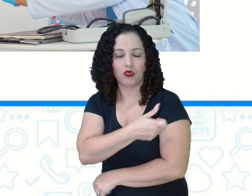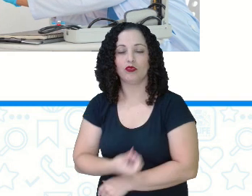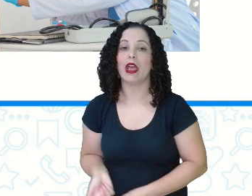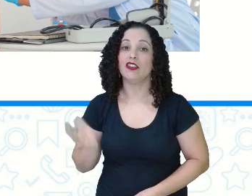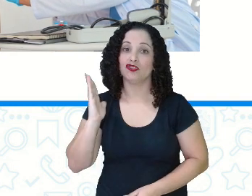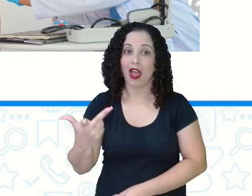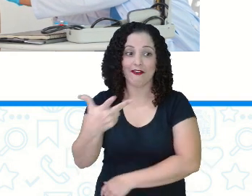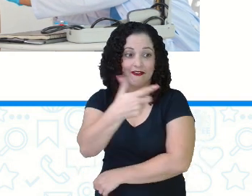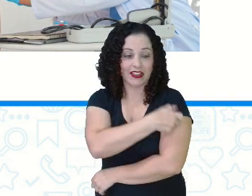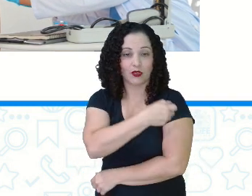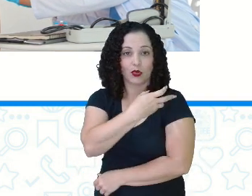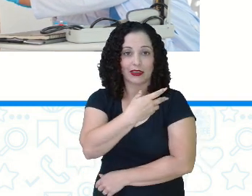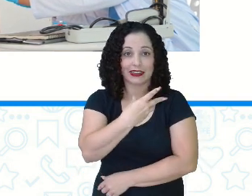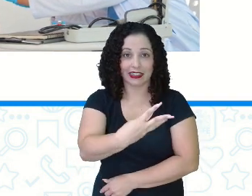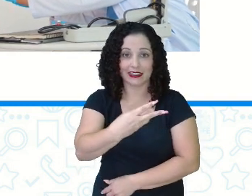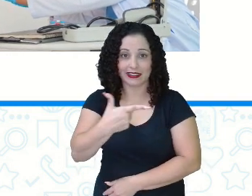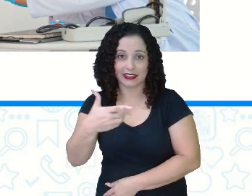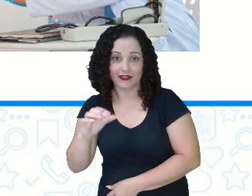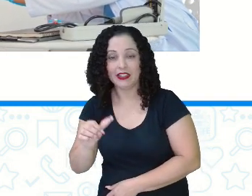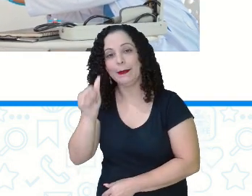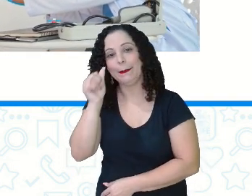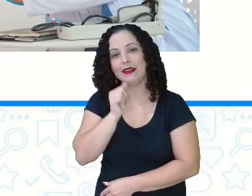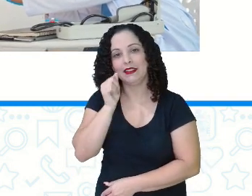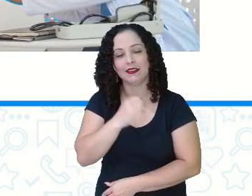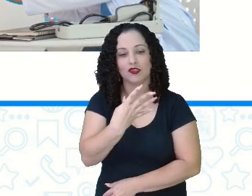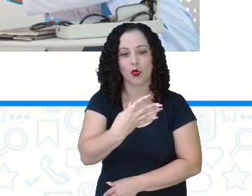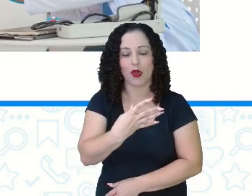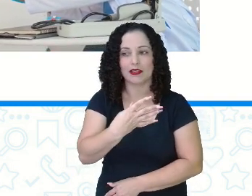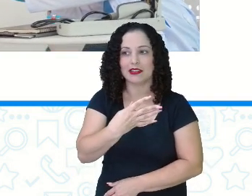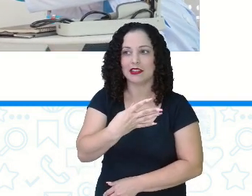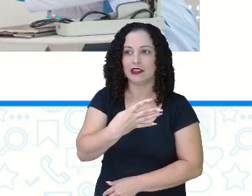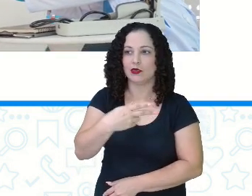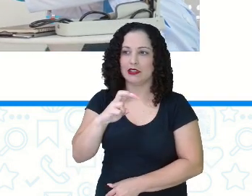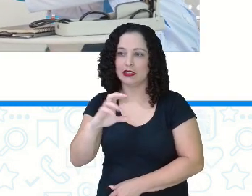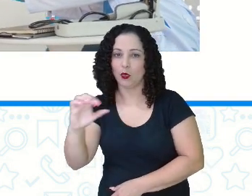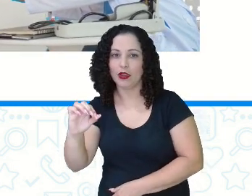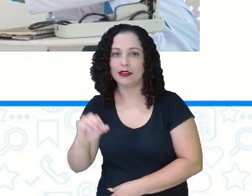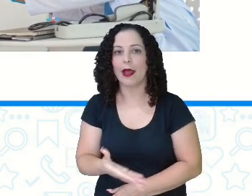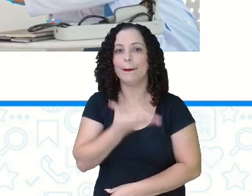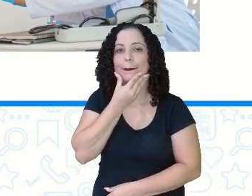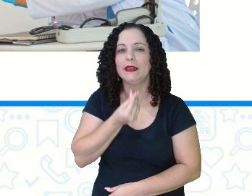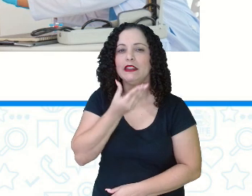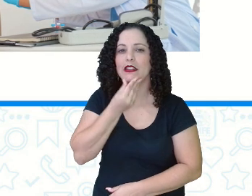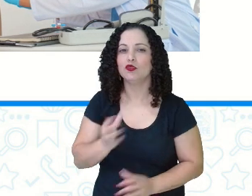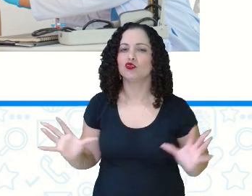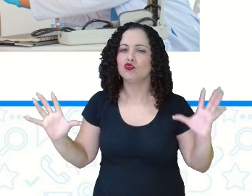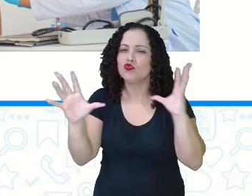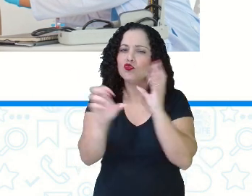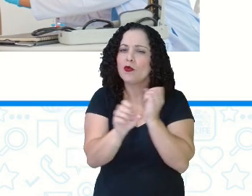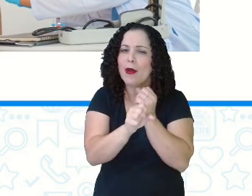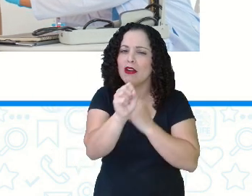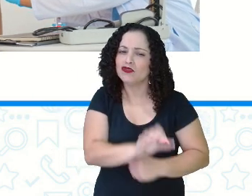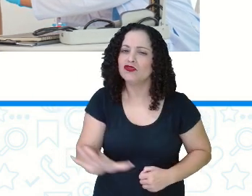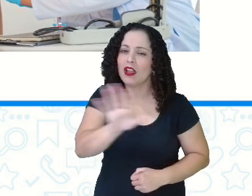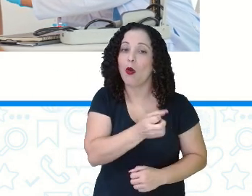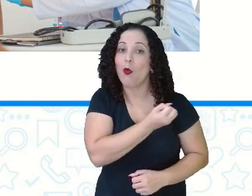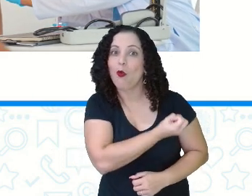320 meninas e 450 meninos. Quantas crianças foram vacinadas ao todo?